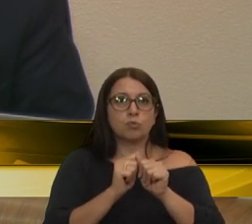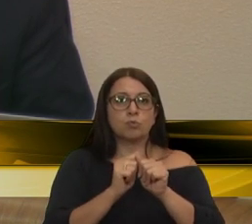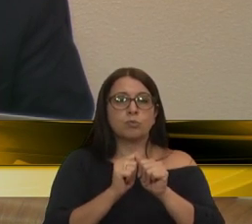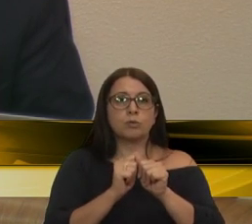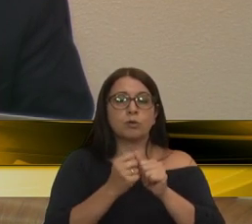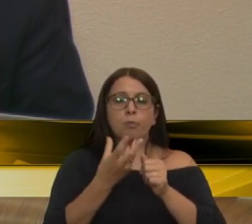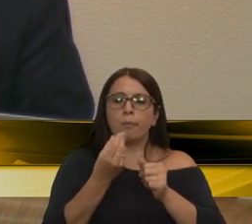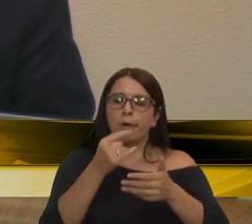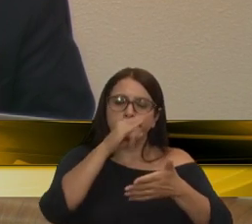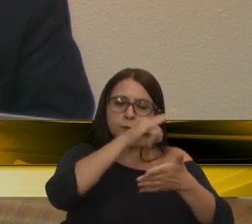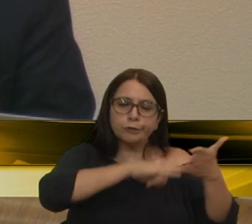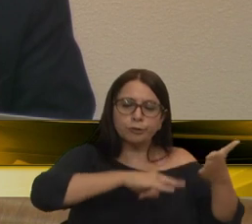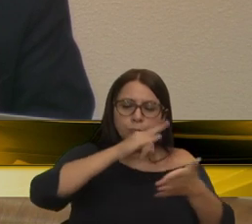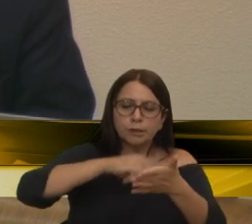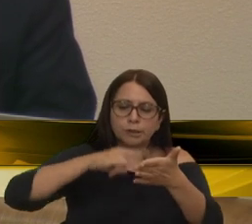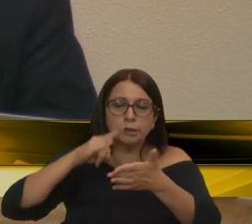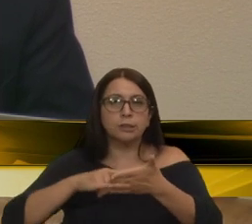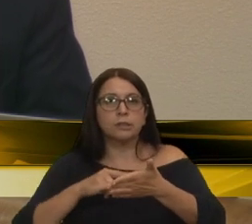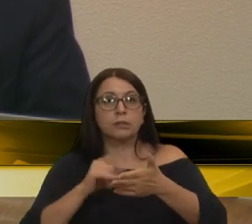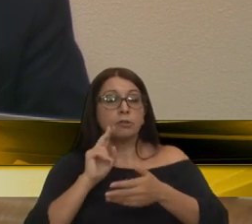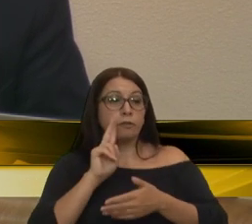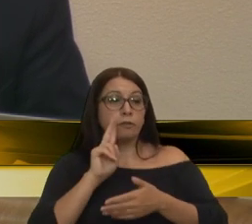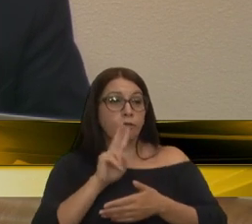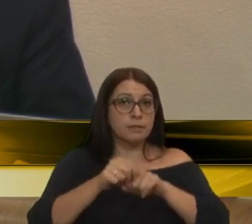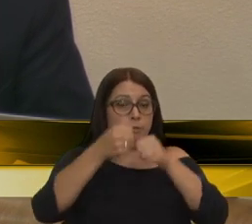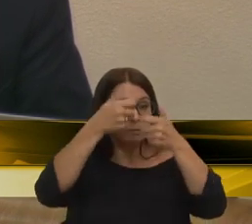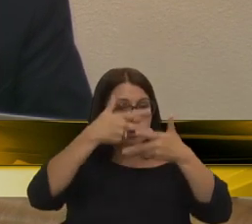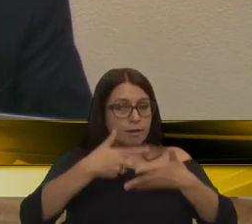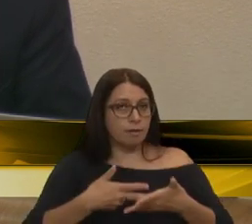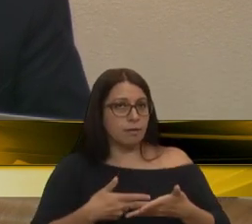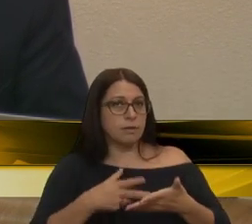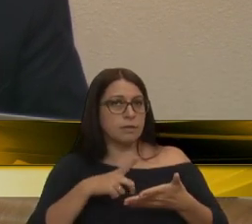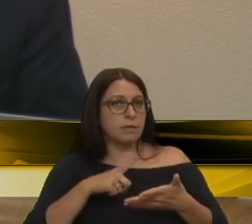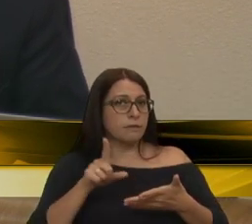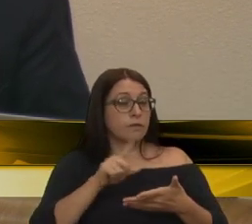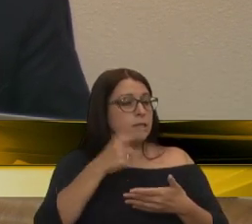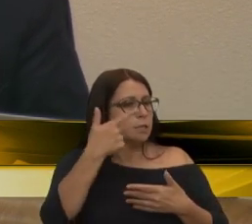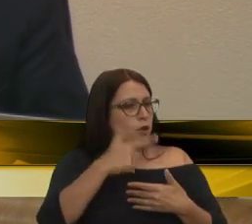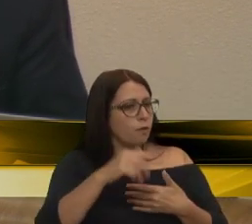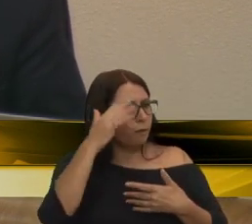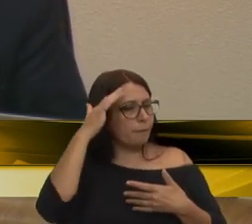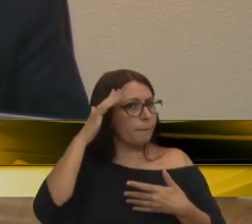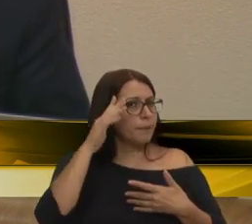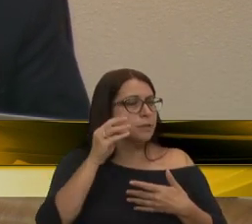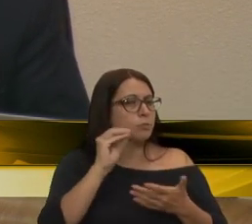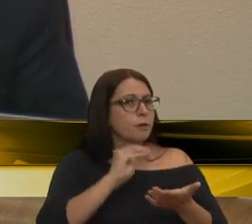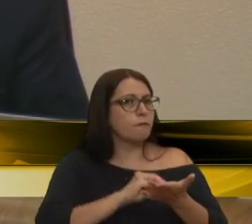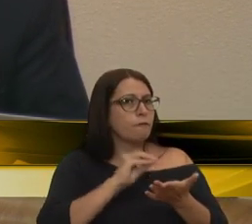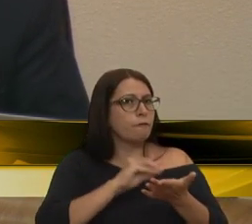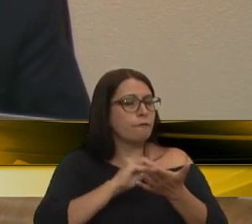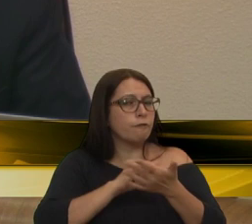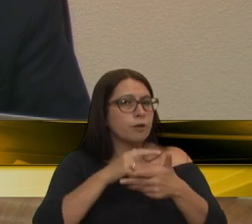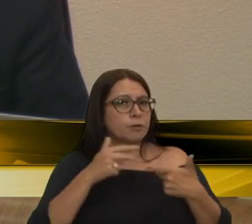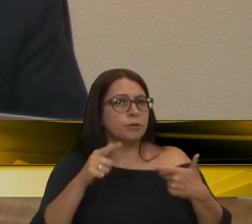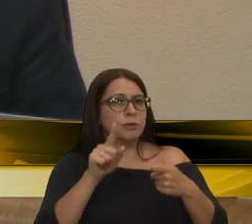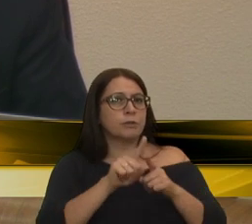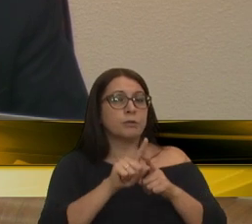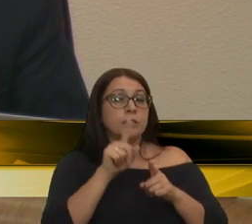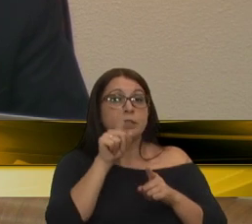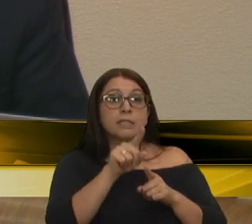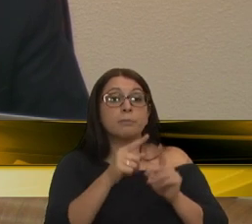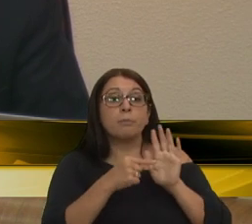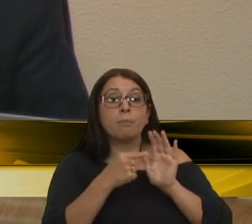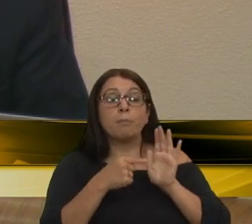farta documentação, deparei-me com argumentação fundamental e que me fez novamente meditar sobre a ausência dos requisitos que